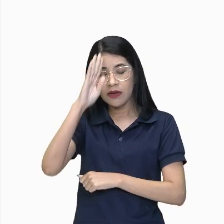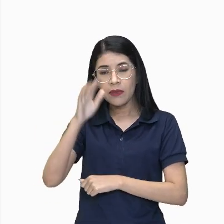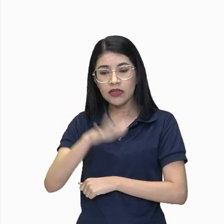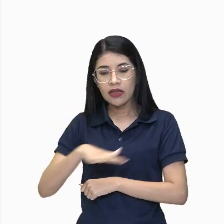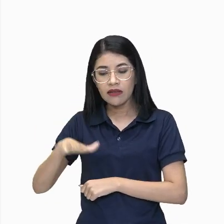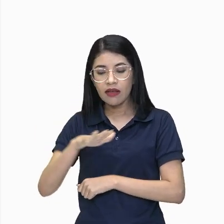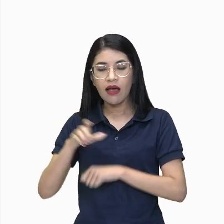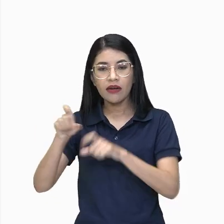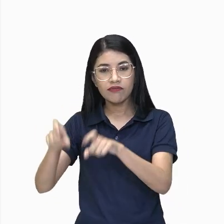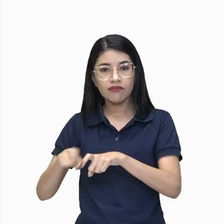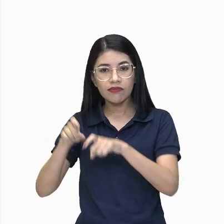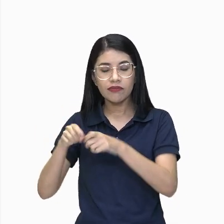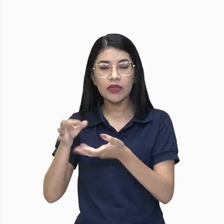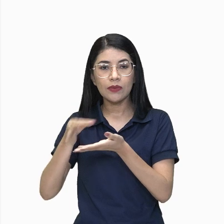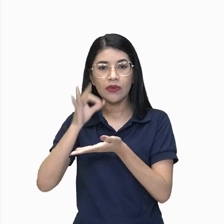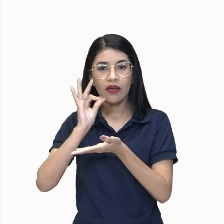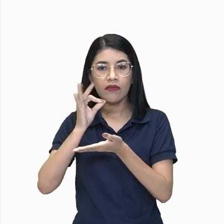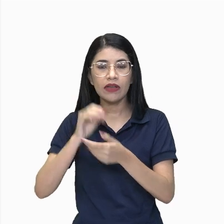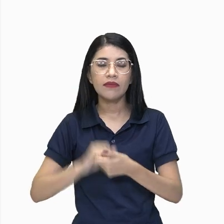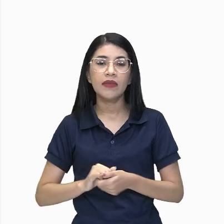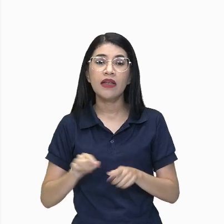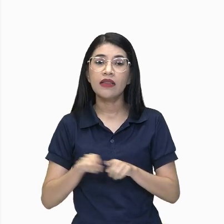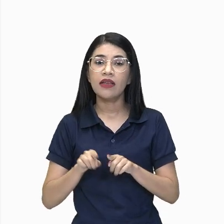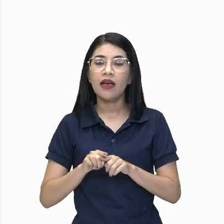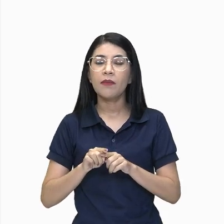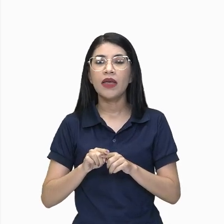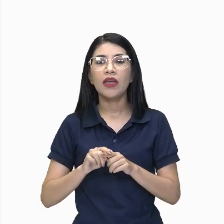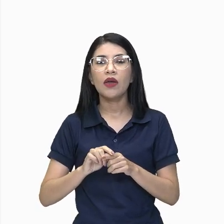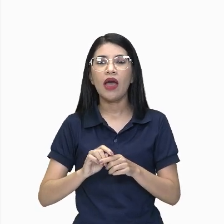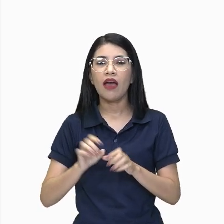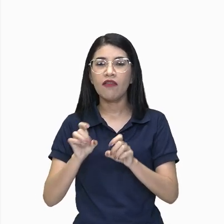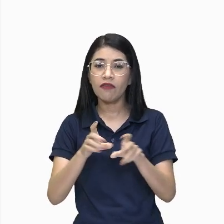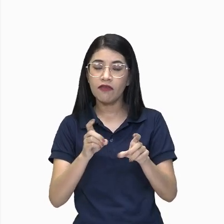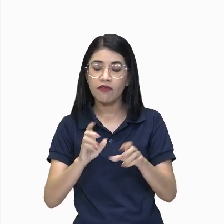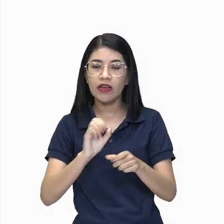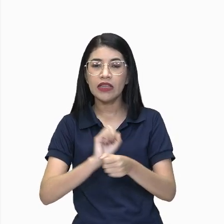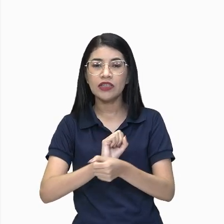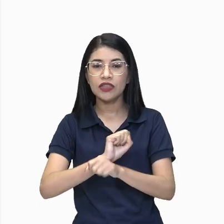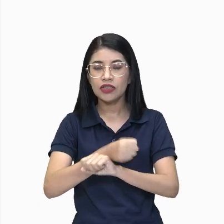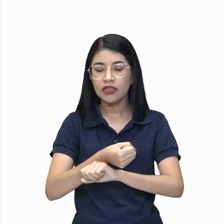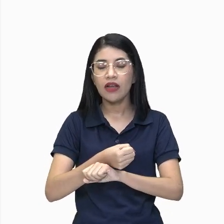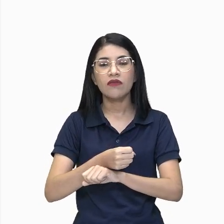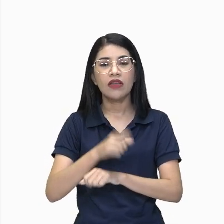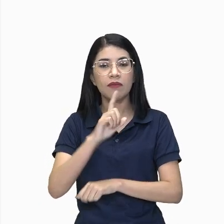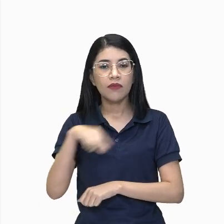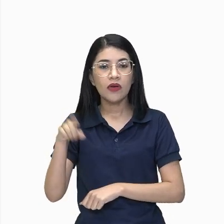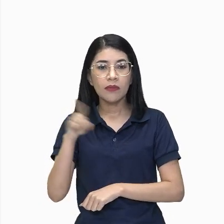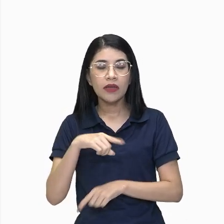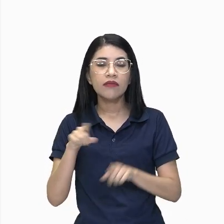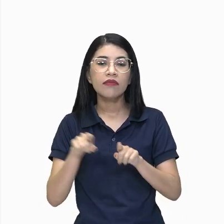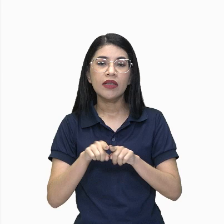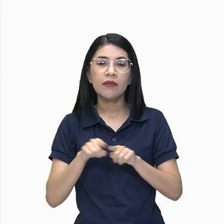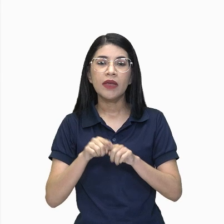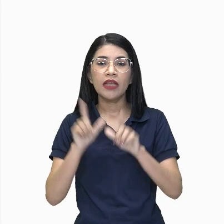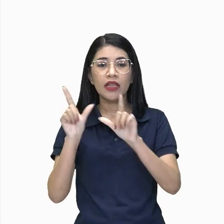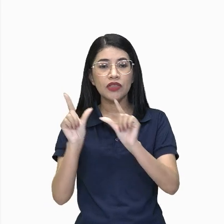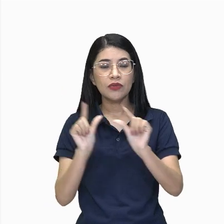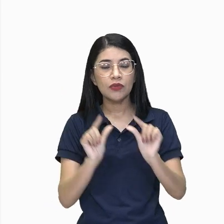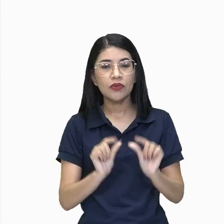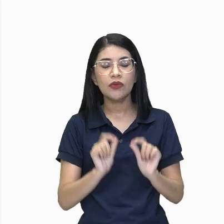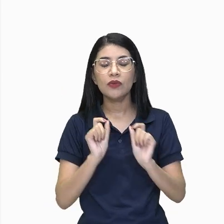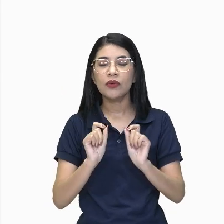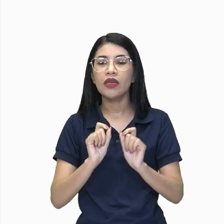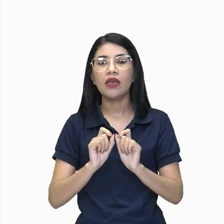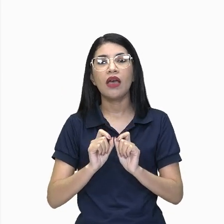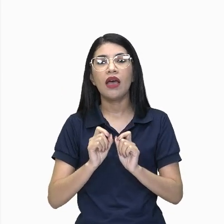café. Vale lembrar que o tráfico de escravizados já era uma realidade que diminuía cada vez mais a